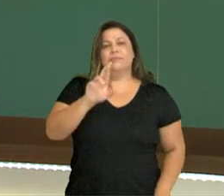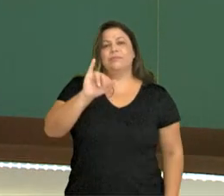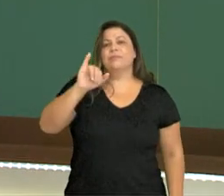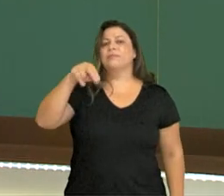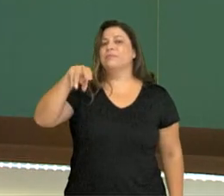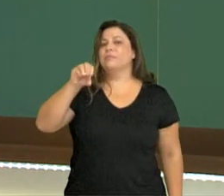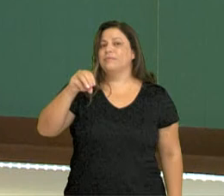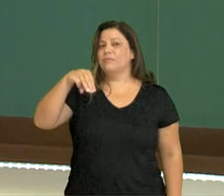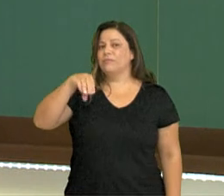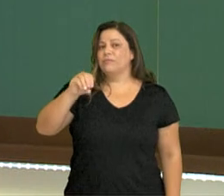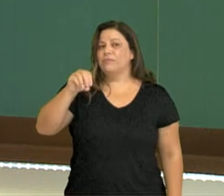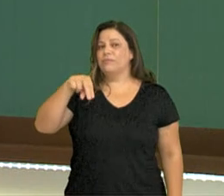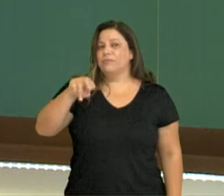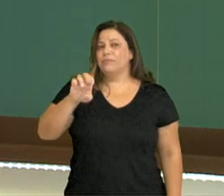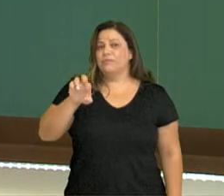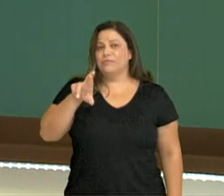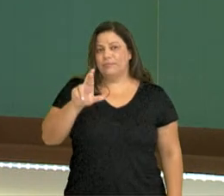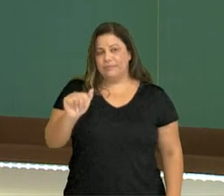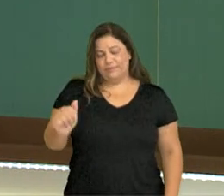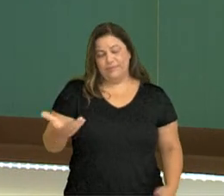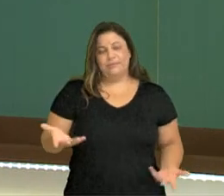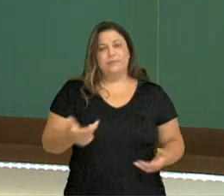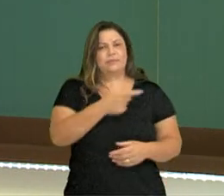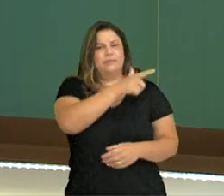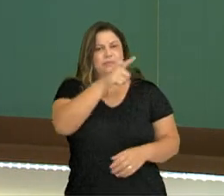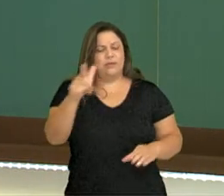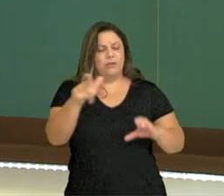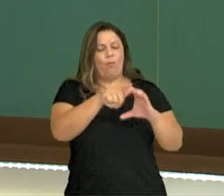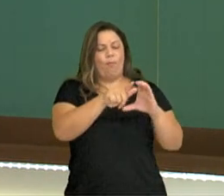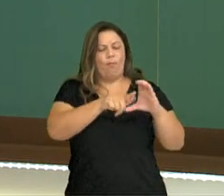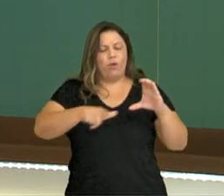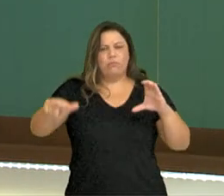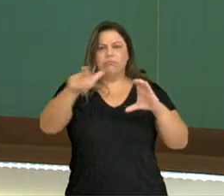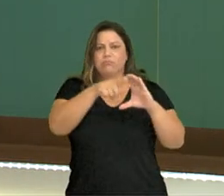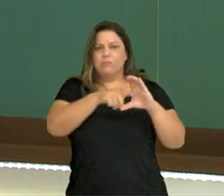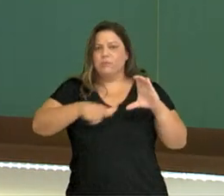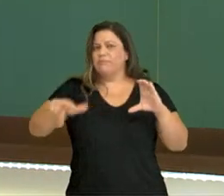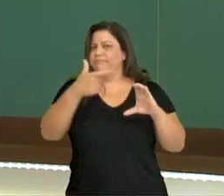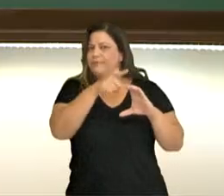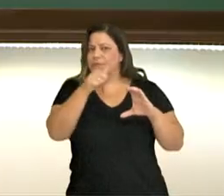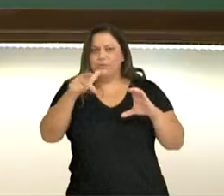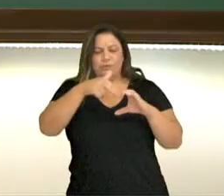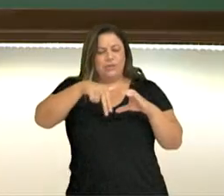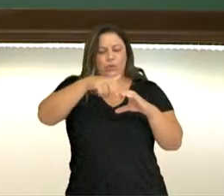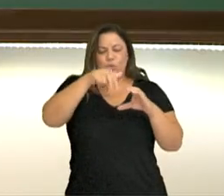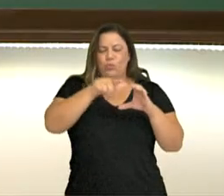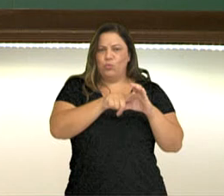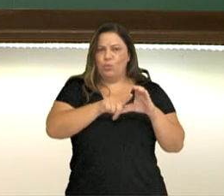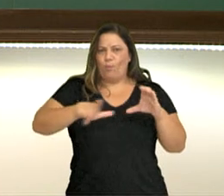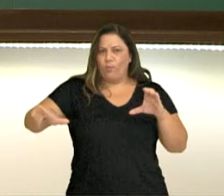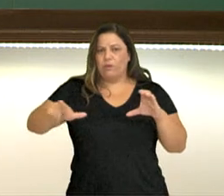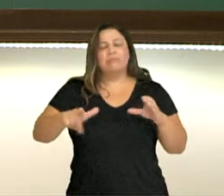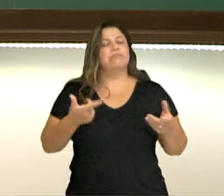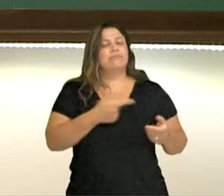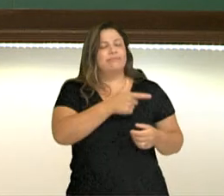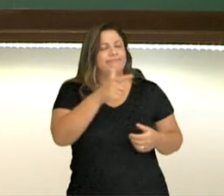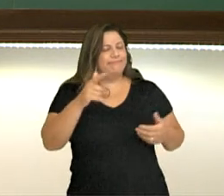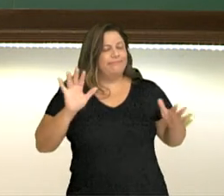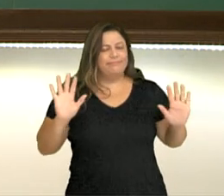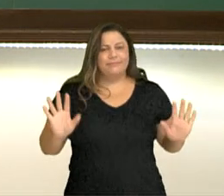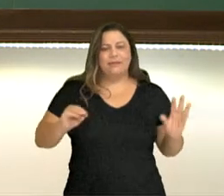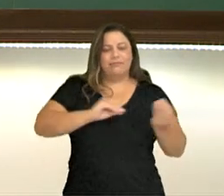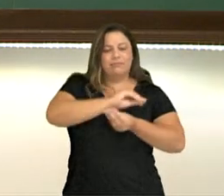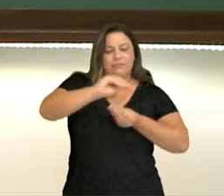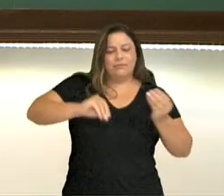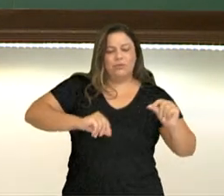procarionte, estão lembrados? Não possuem núcleo. E são fotossintetizantes, certo? Captam a energia luminosa do Sol e transformam